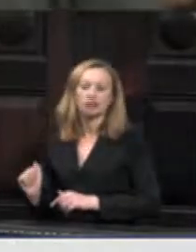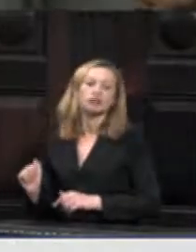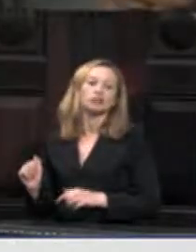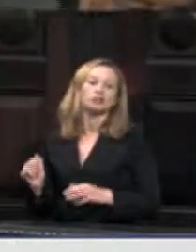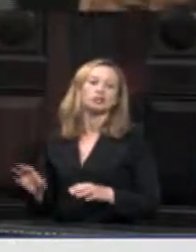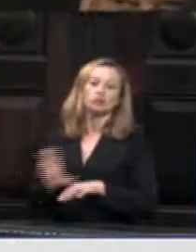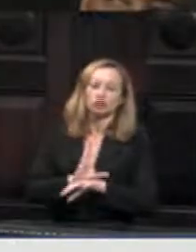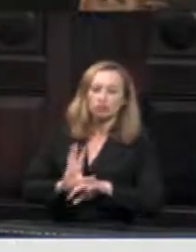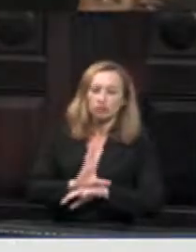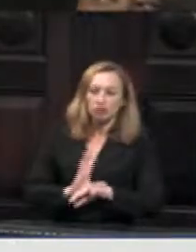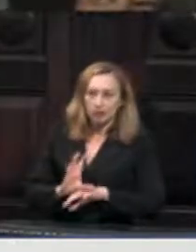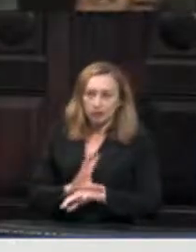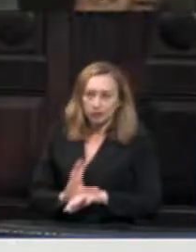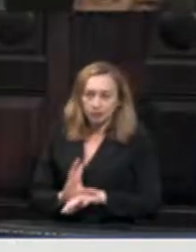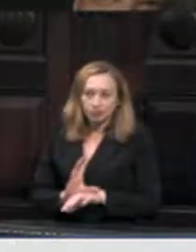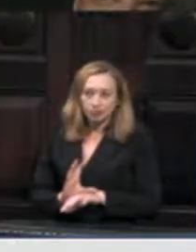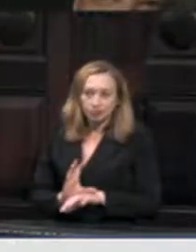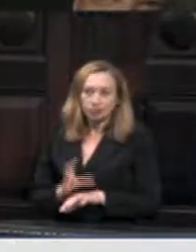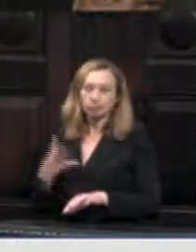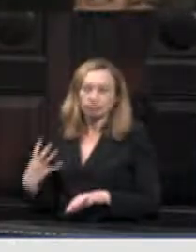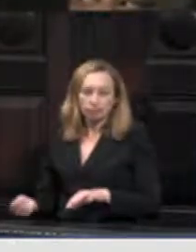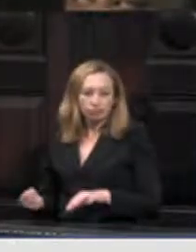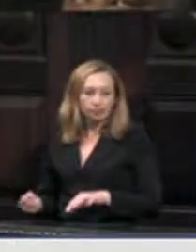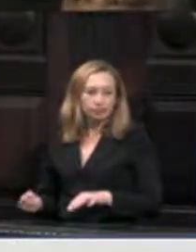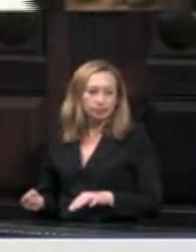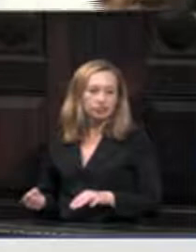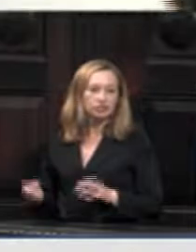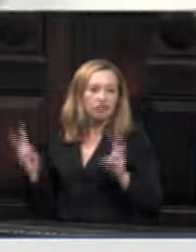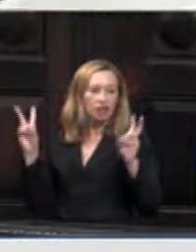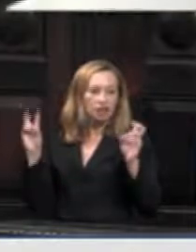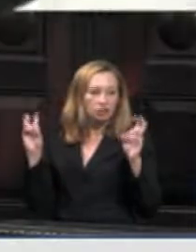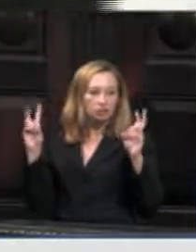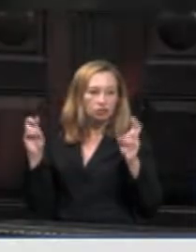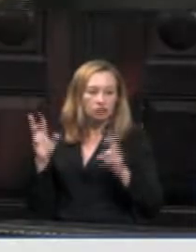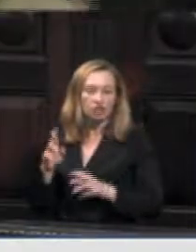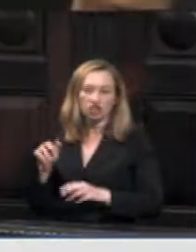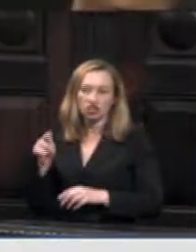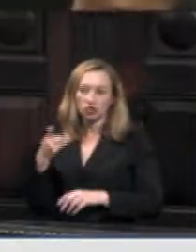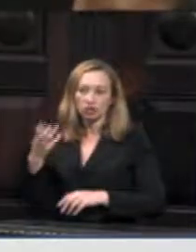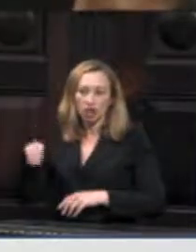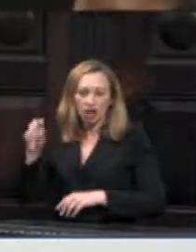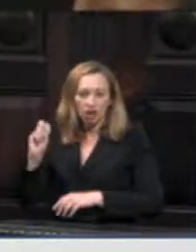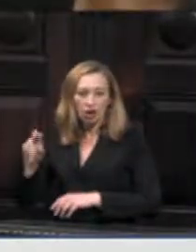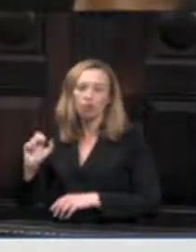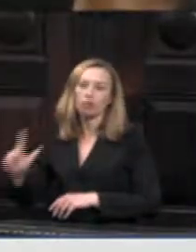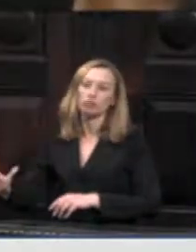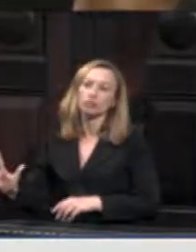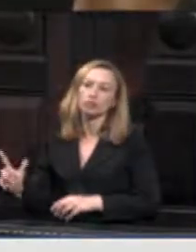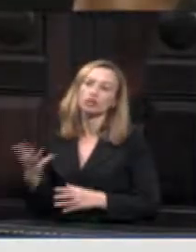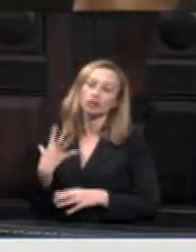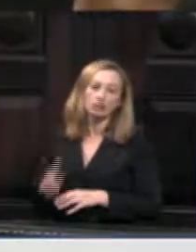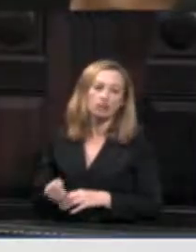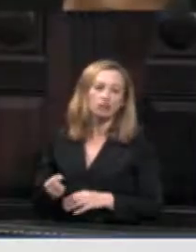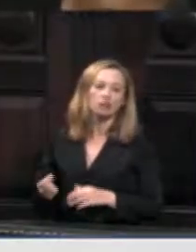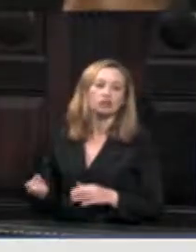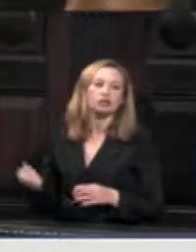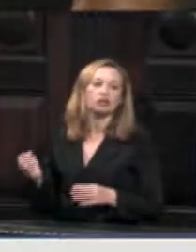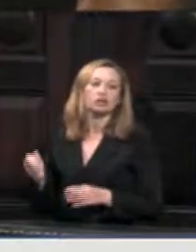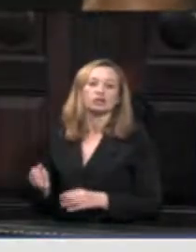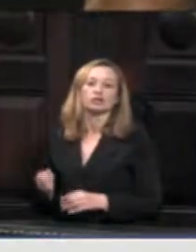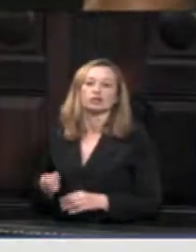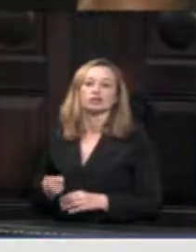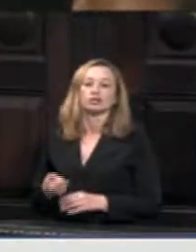constitucionalidade, legislação constitucional complementar e código favorável, assuntos municipais, desenvolvimento regional favorável, com voto em separado do deputado Eliomar